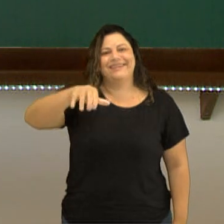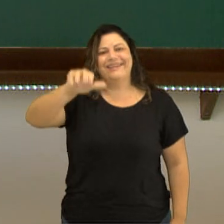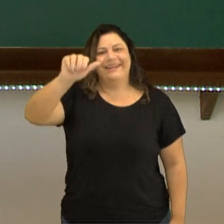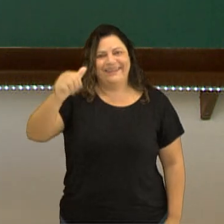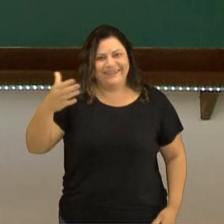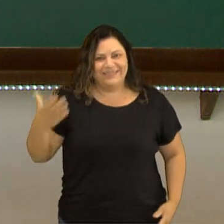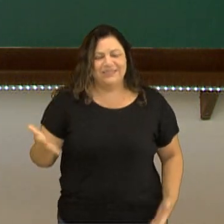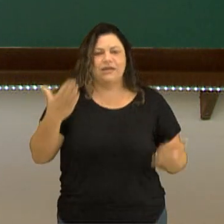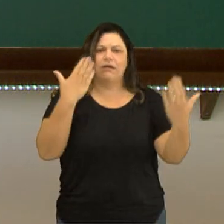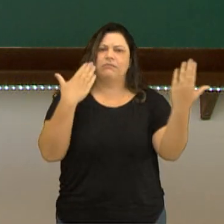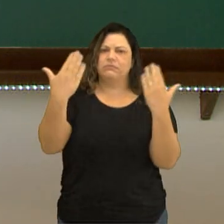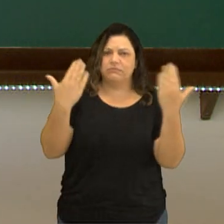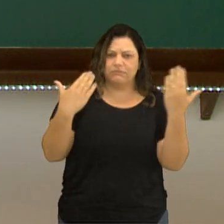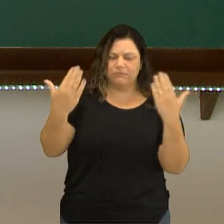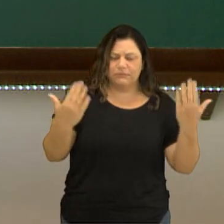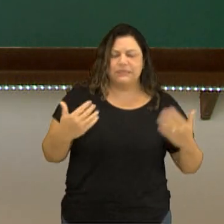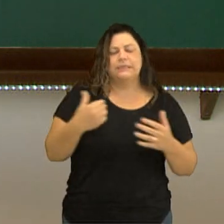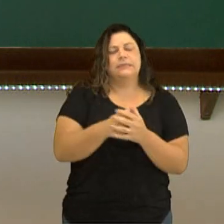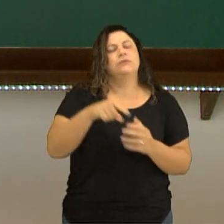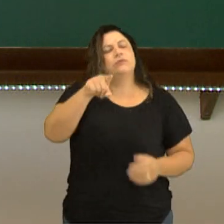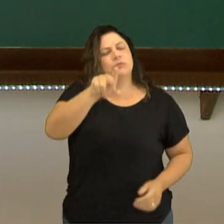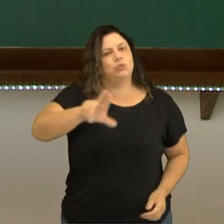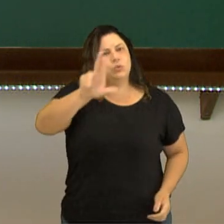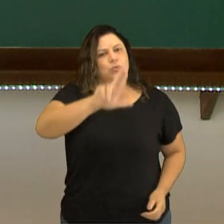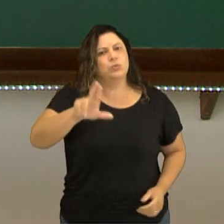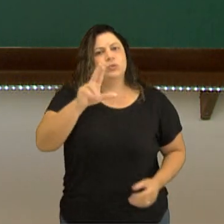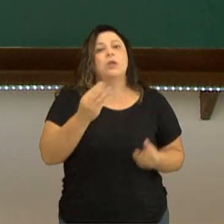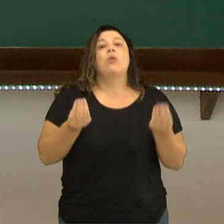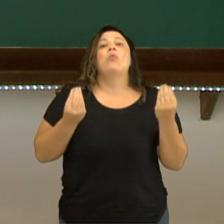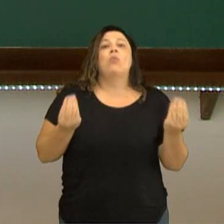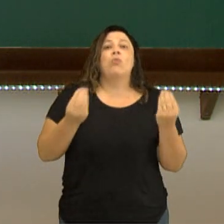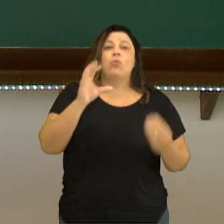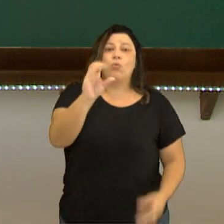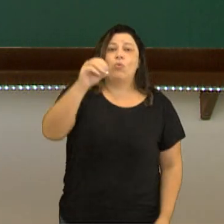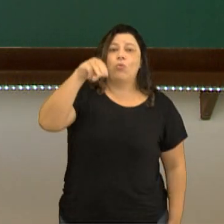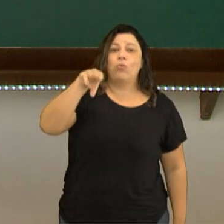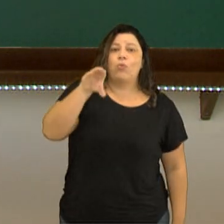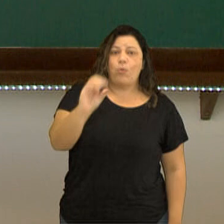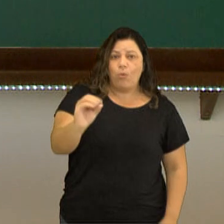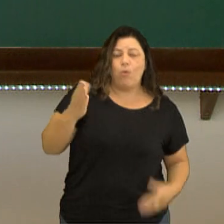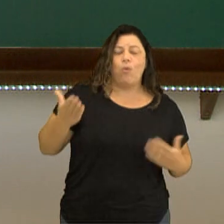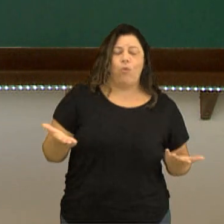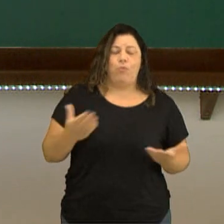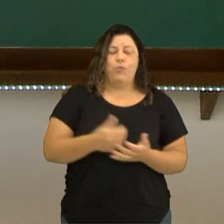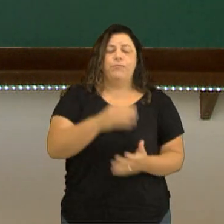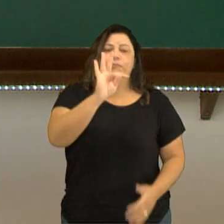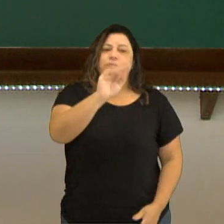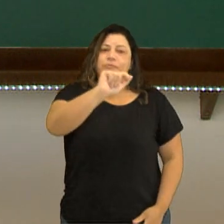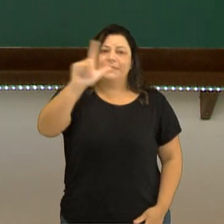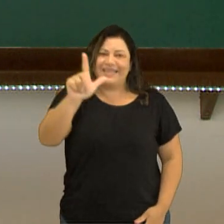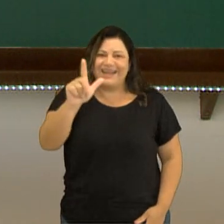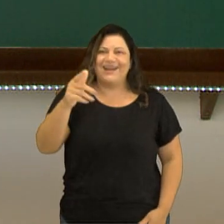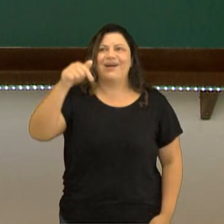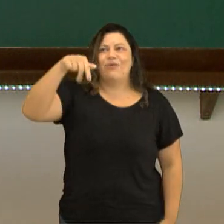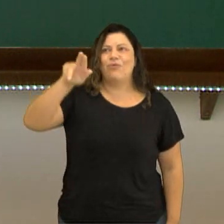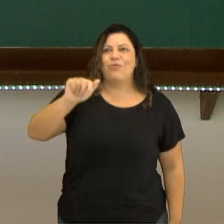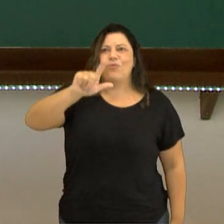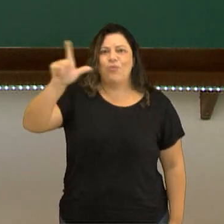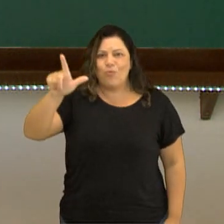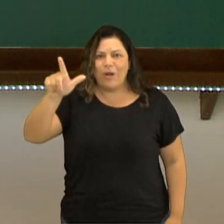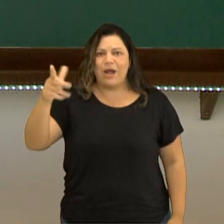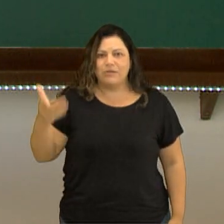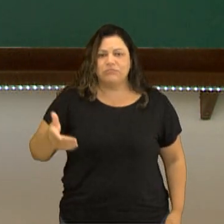fazer uma comparação, você pode usar um como, pode usar um tal qual, isso mesmo.